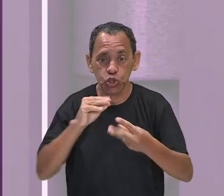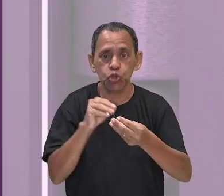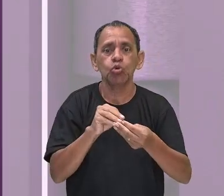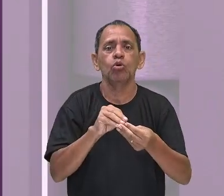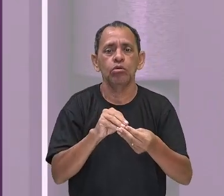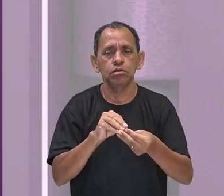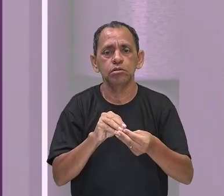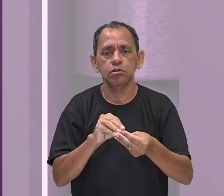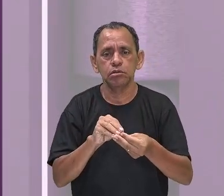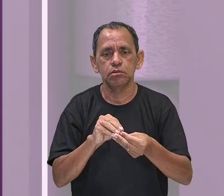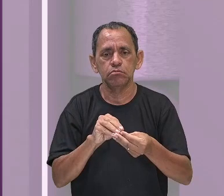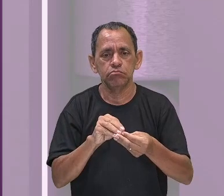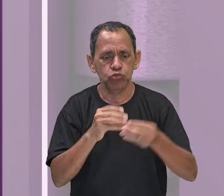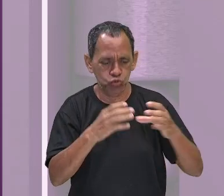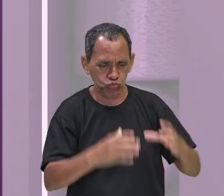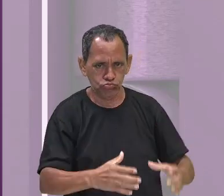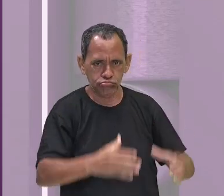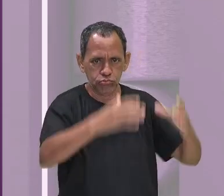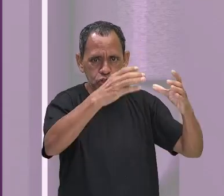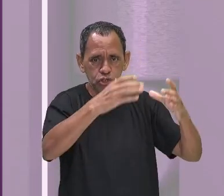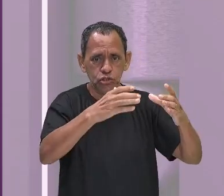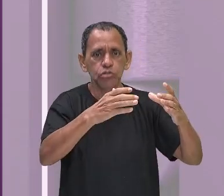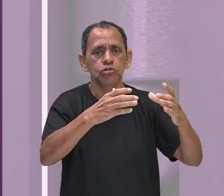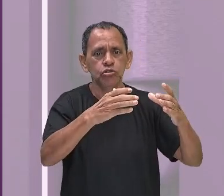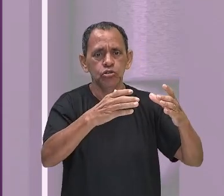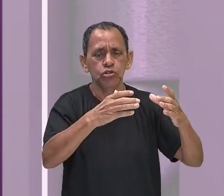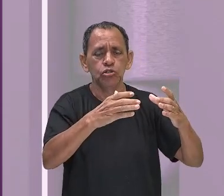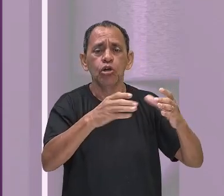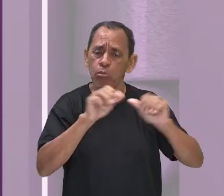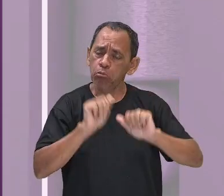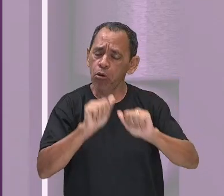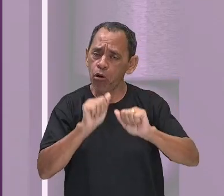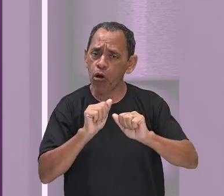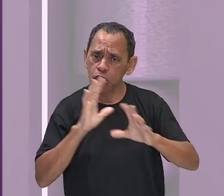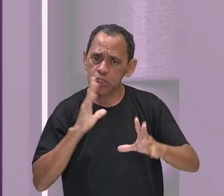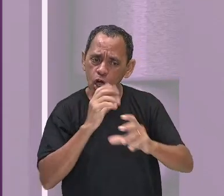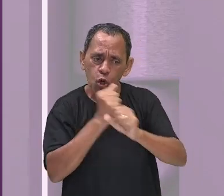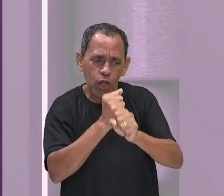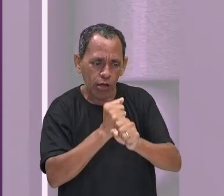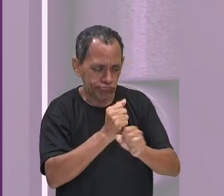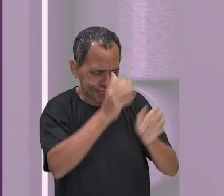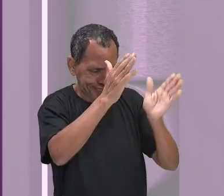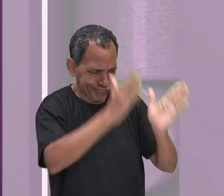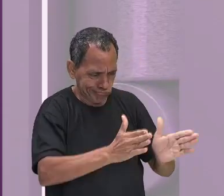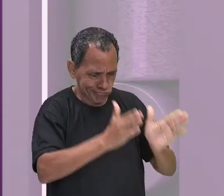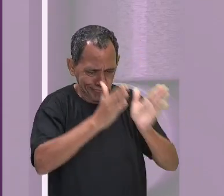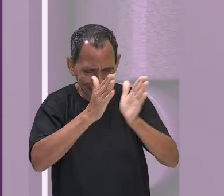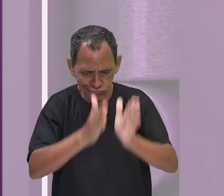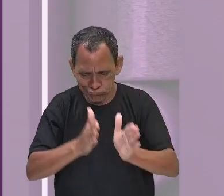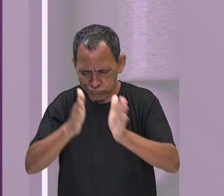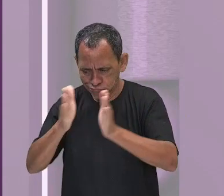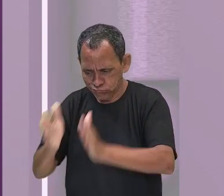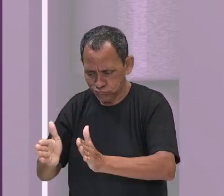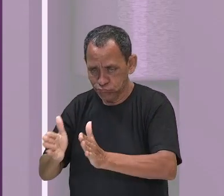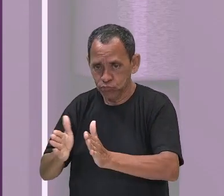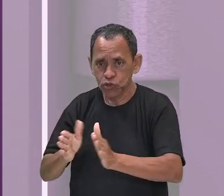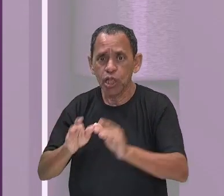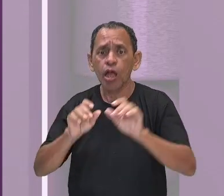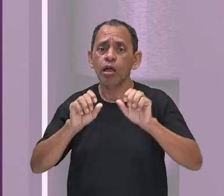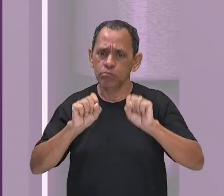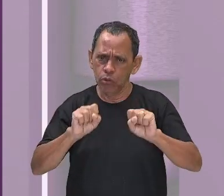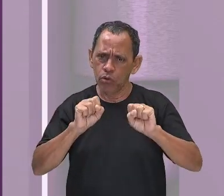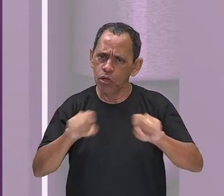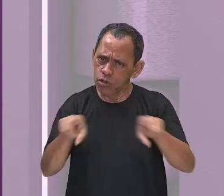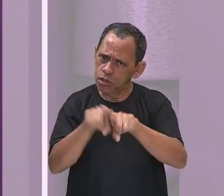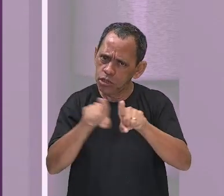duas maneiras. A gente pode calcular por etapas, tá bom? A gente pode calcular separadamente as duas áreas